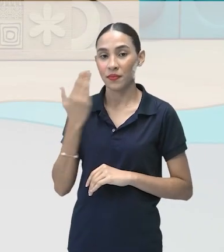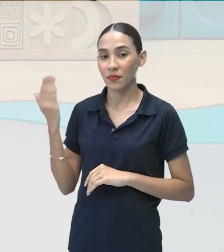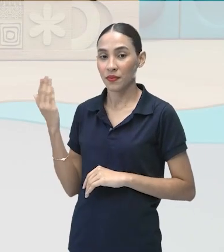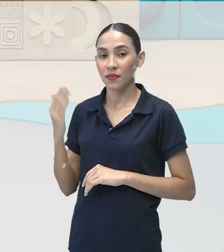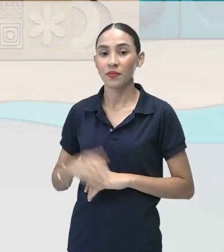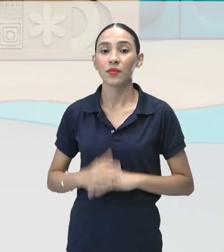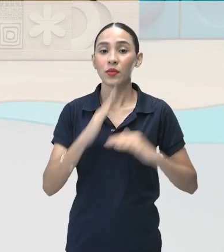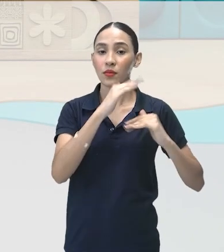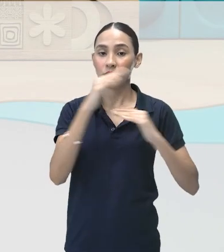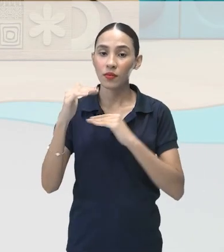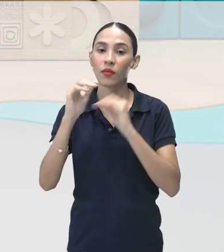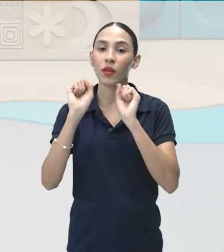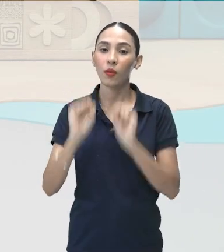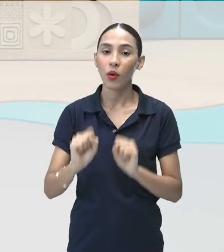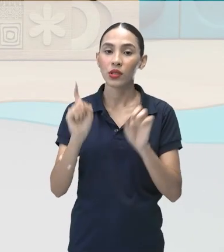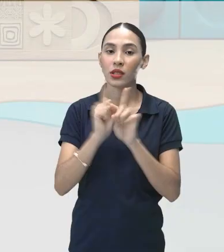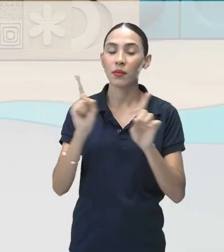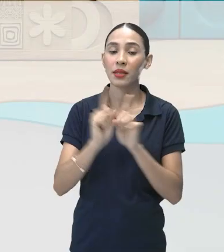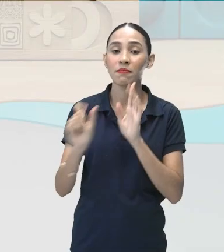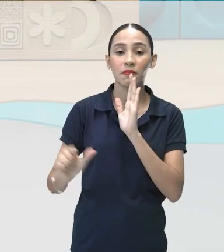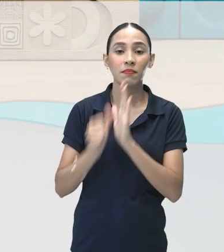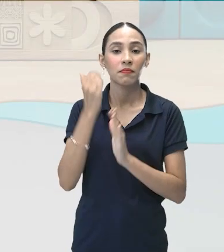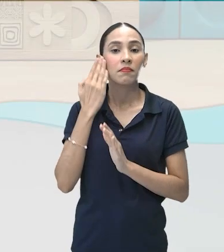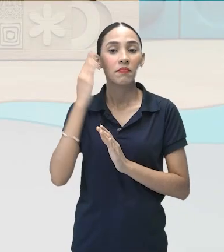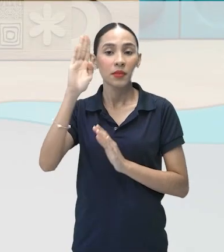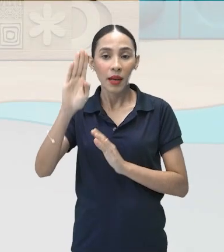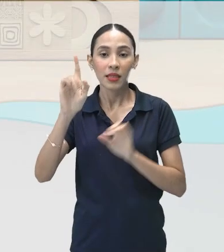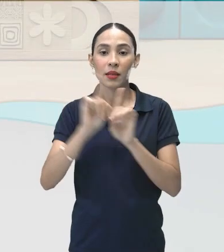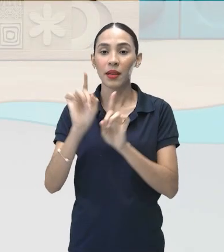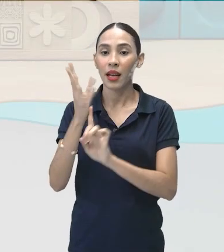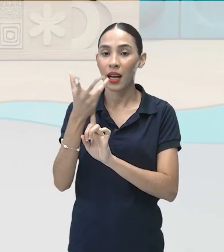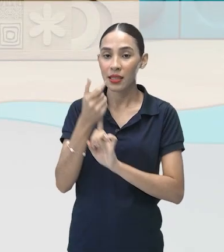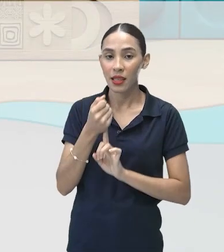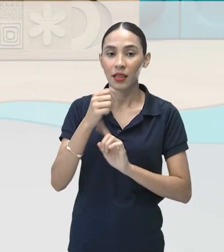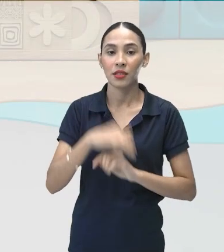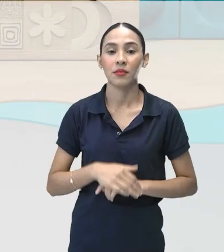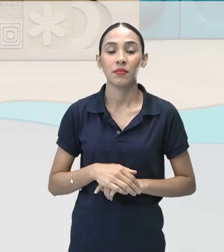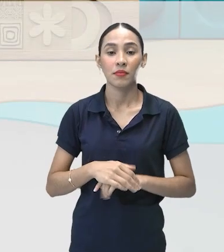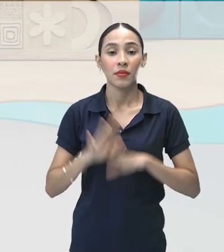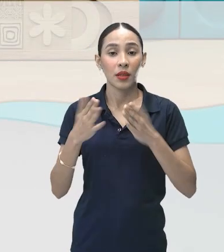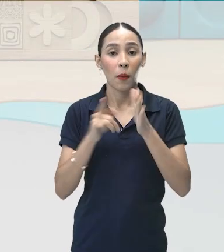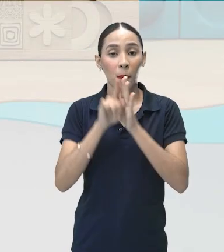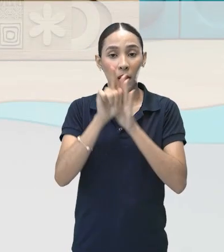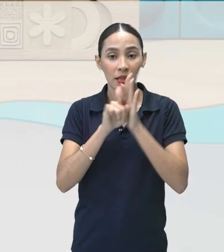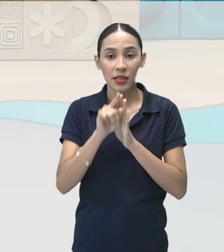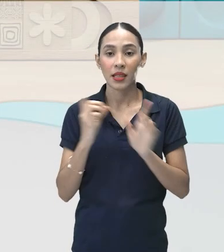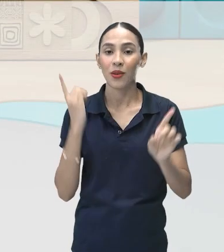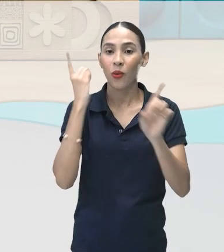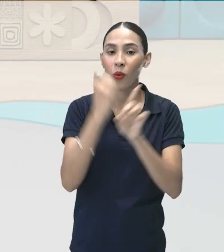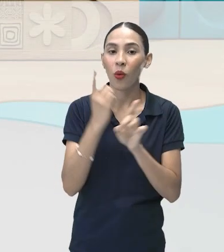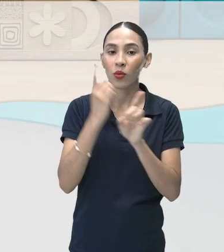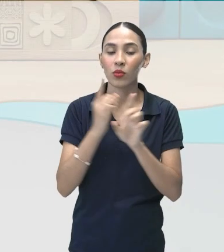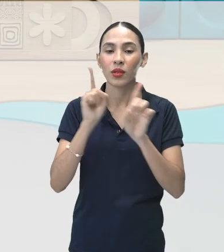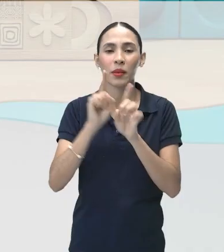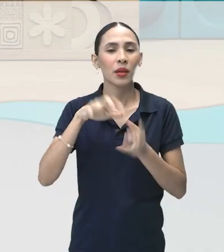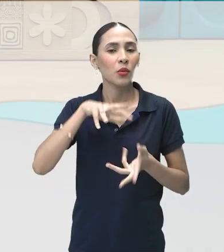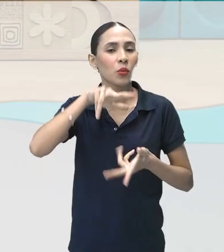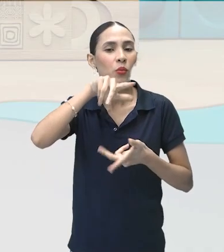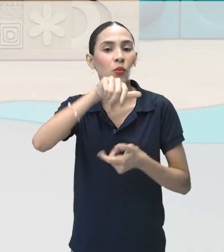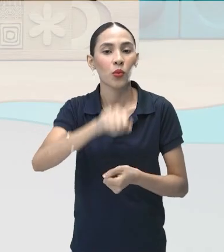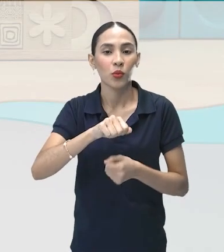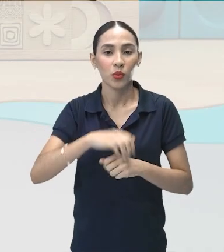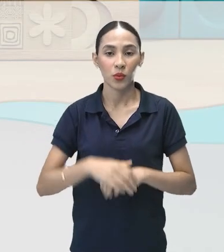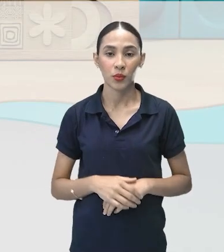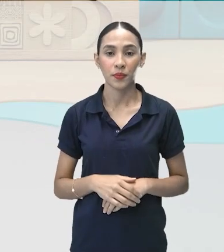O cubismo pode ser considerado uma das principais fontes das artes abstratas, e suas pesquisas encontram adeptos no todo